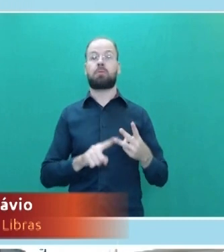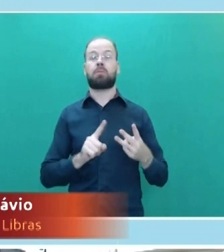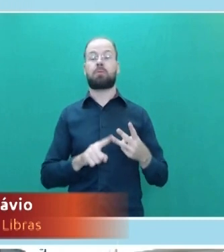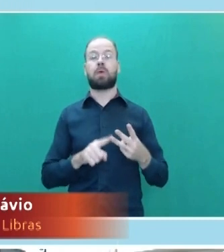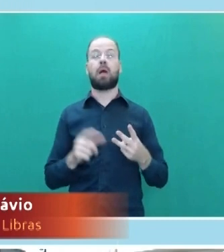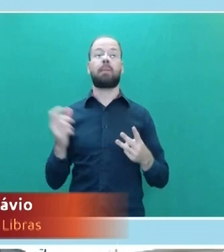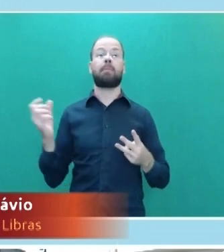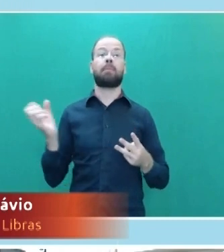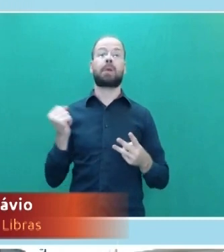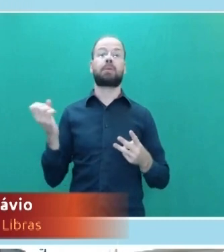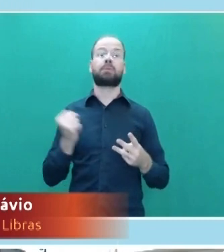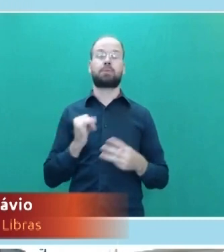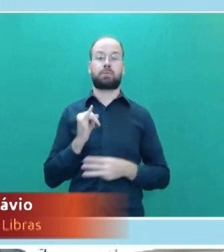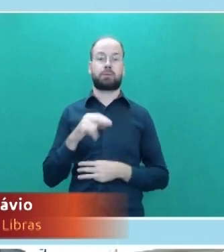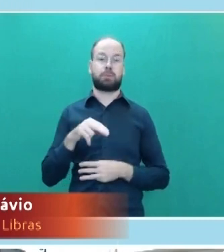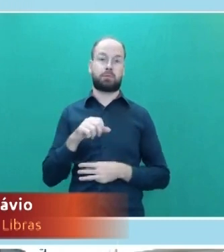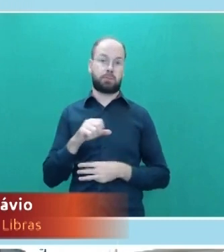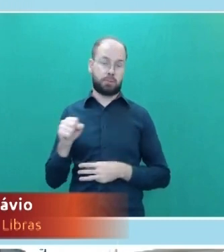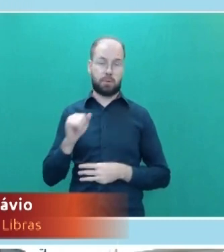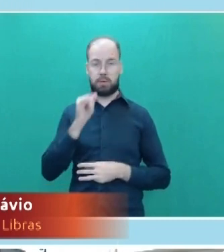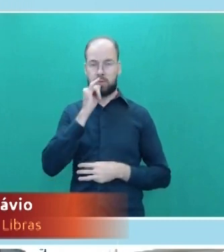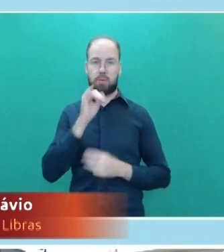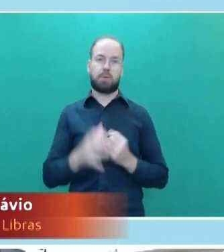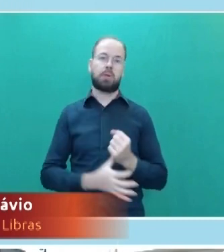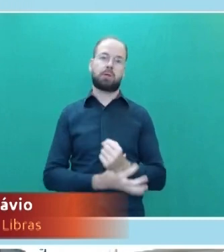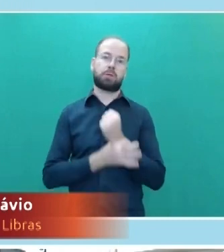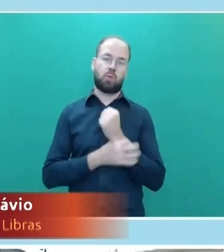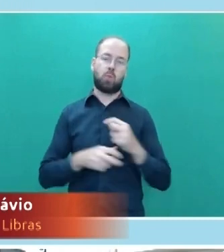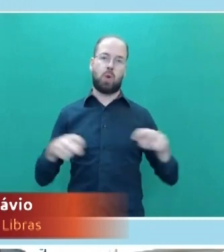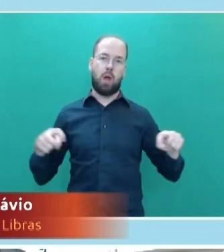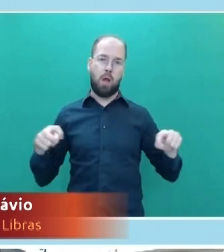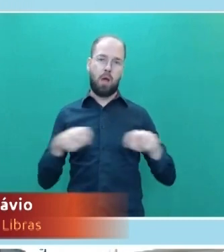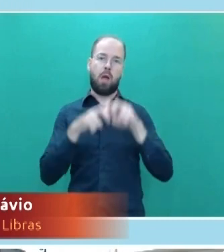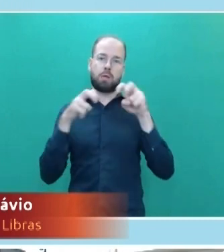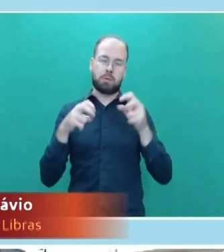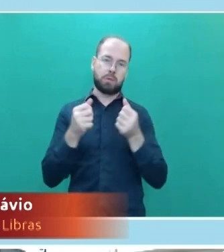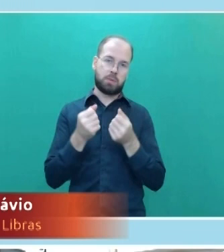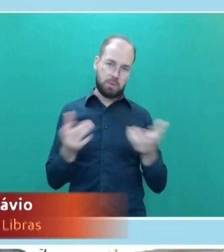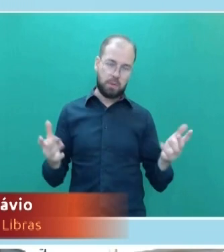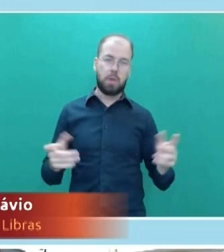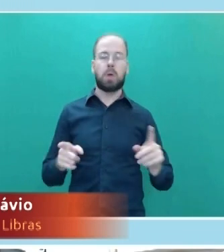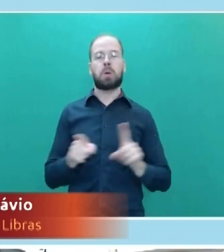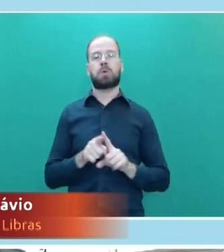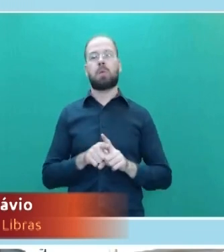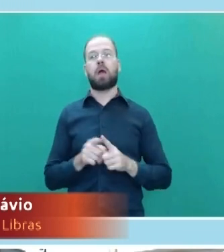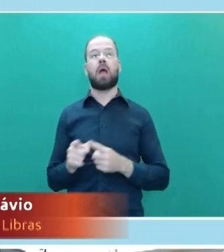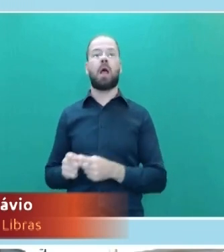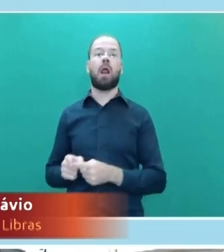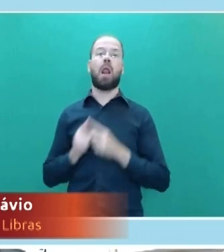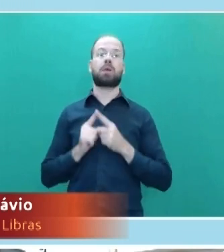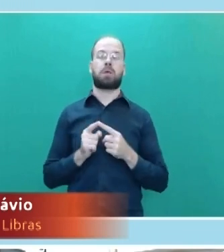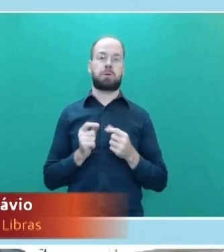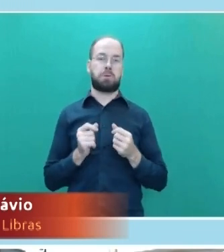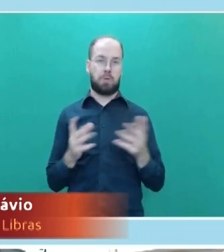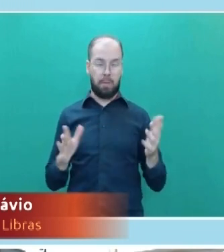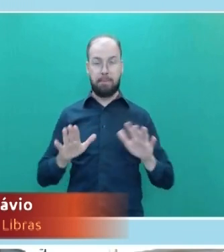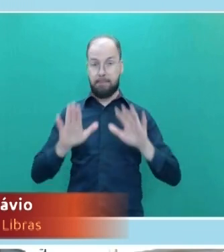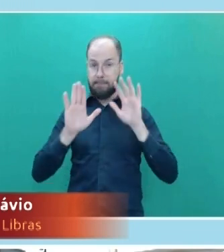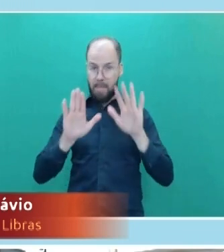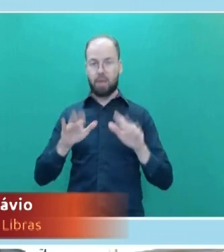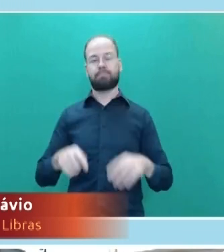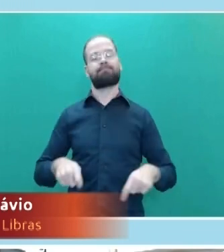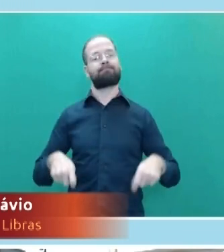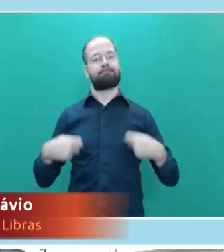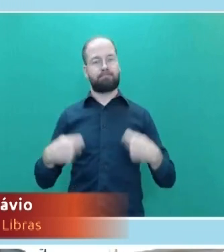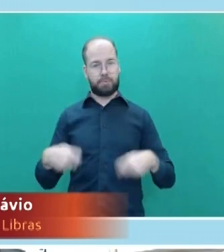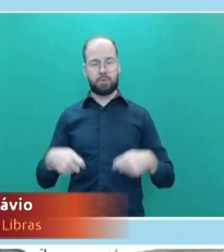do INSS, como seguro acidente ou como algum tipo de licença. Mas é necessário que a